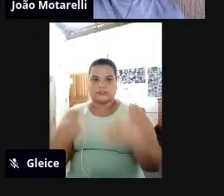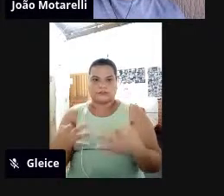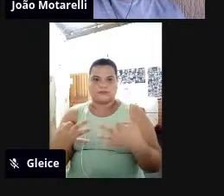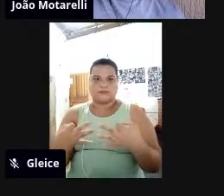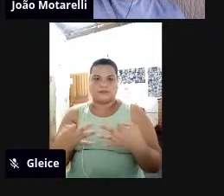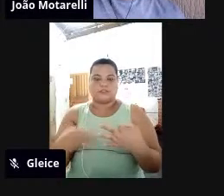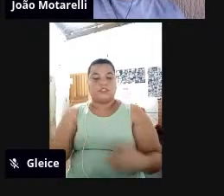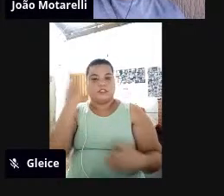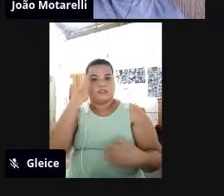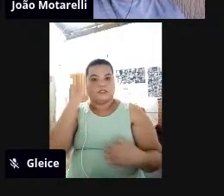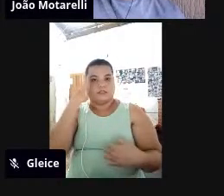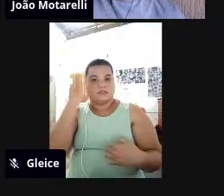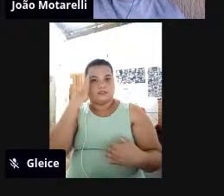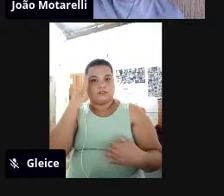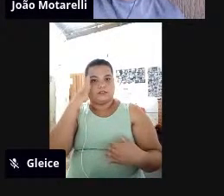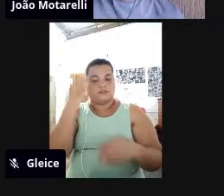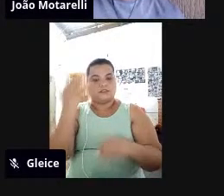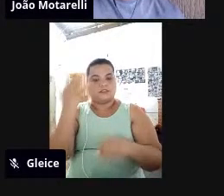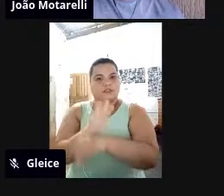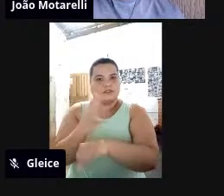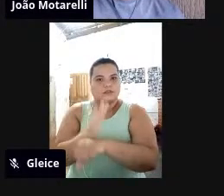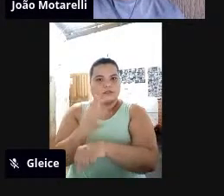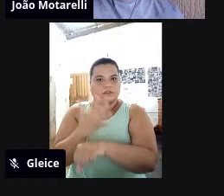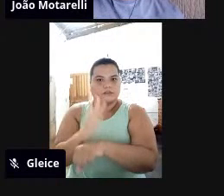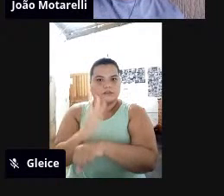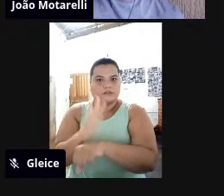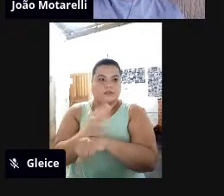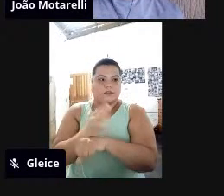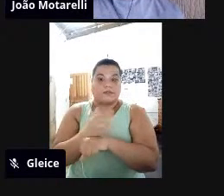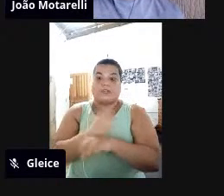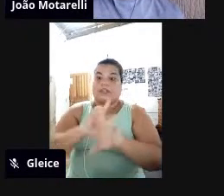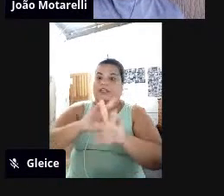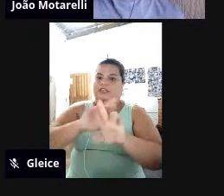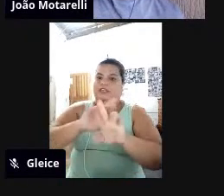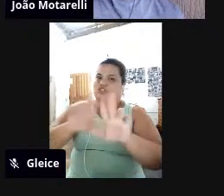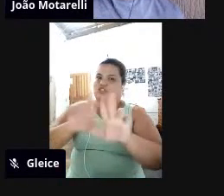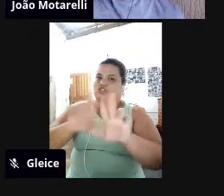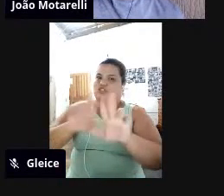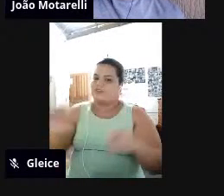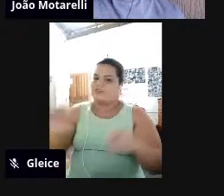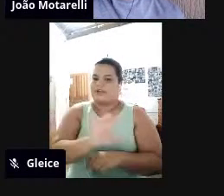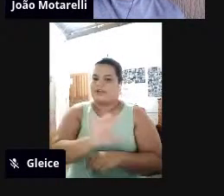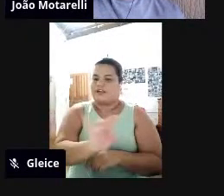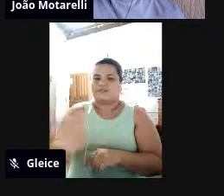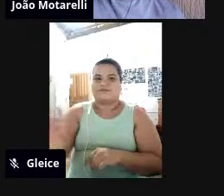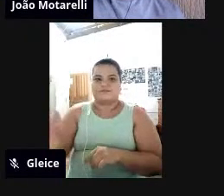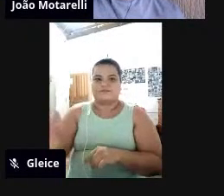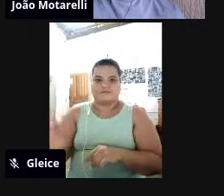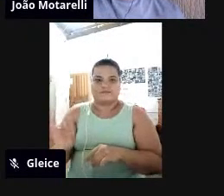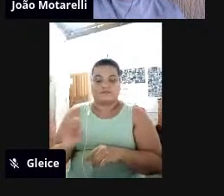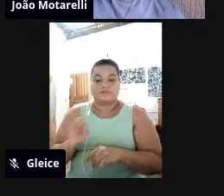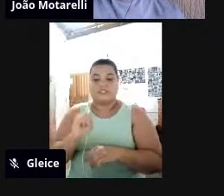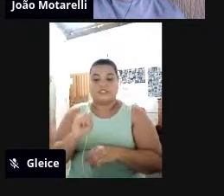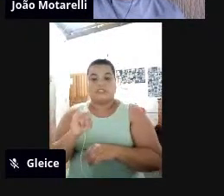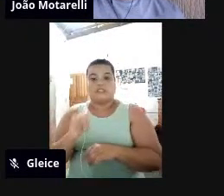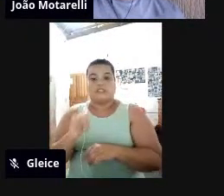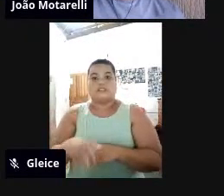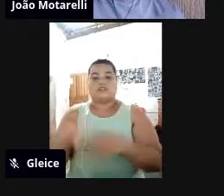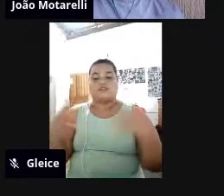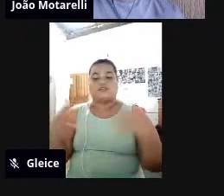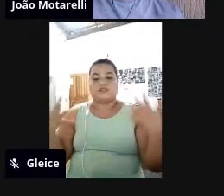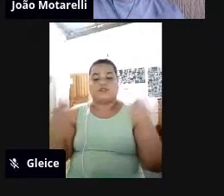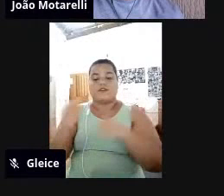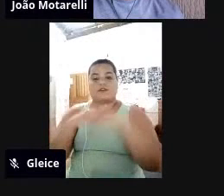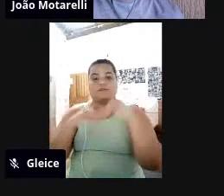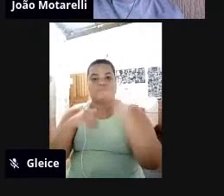corporal e treinamento necessário para a saúde e performance não é igual para todos os atletas, e ao atender principalmente atletas adolescentes, esteja atento aos fatores de risco